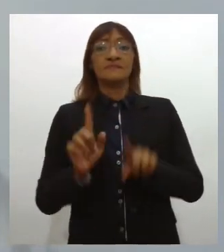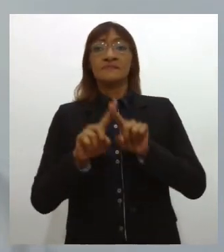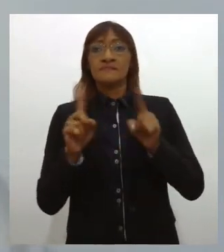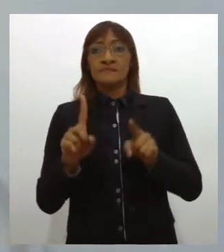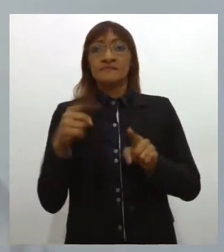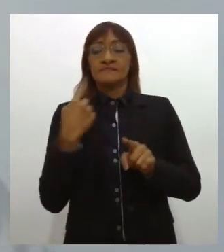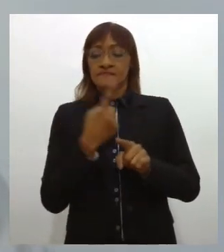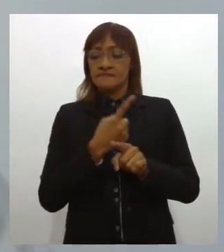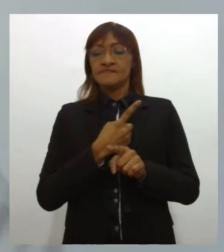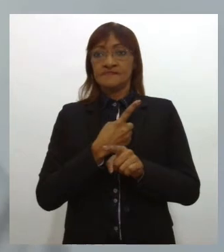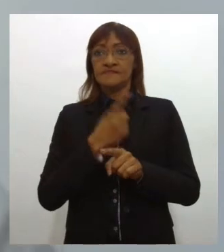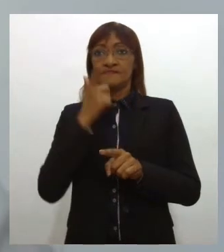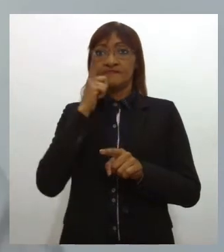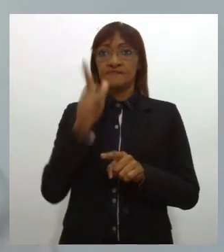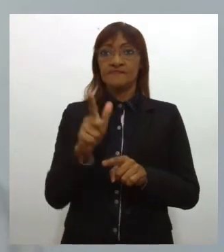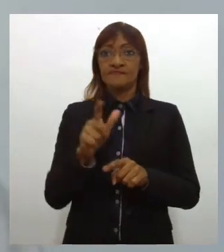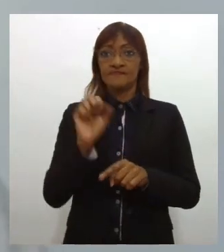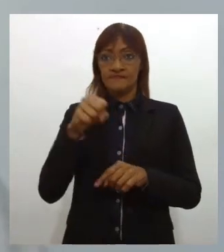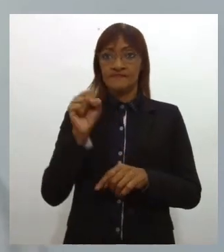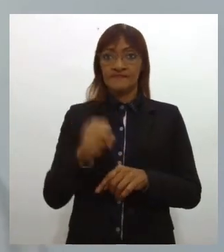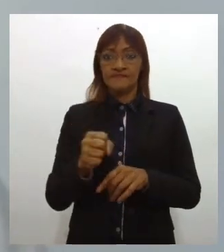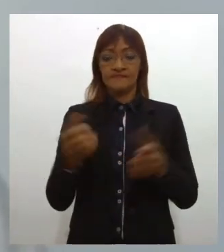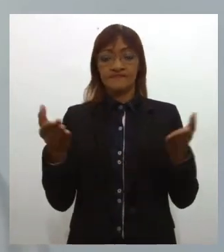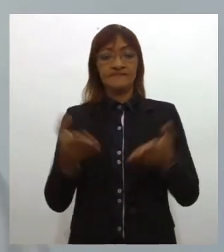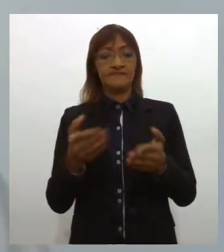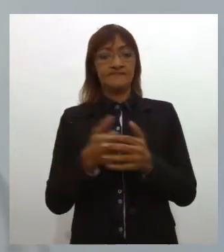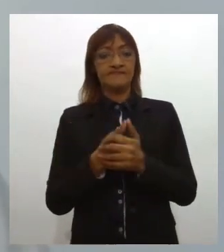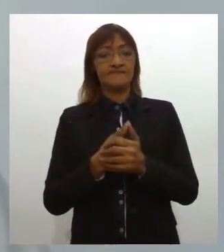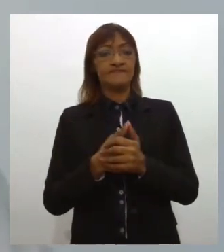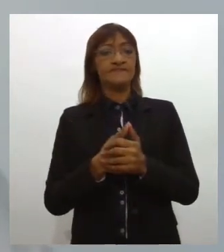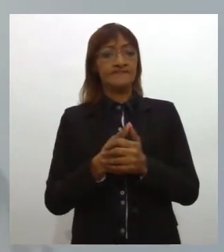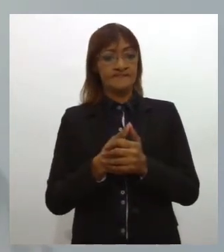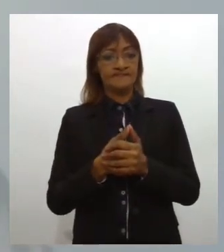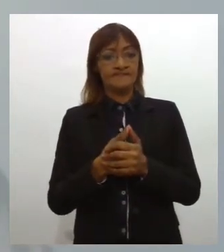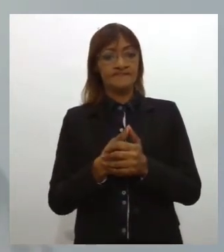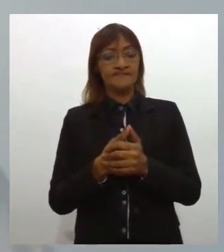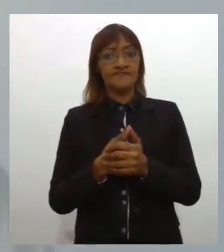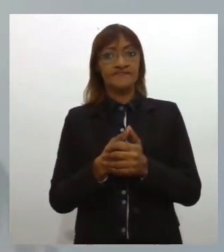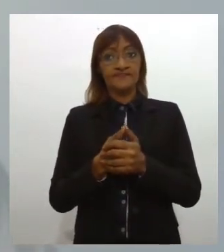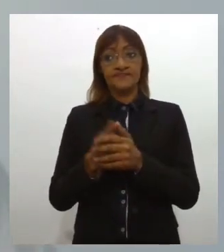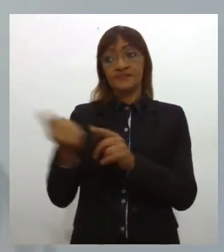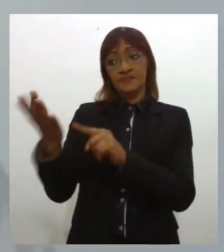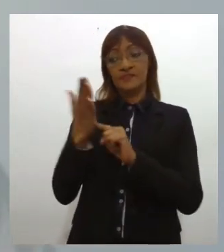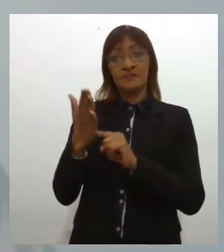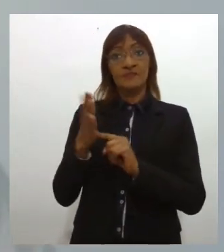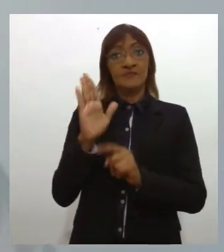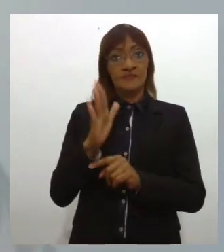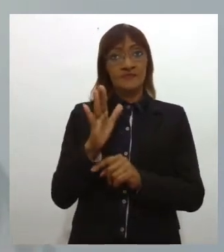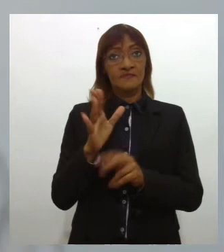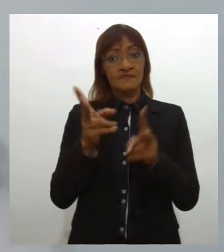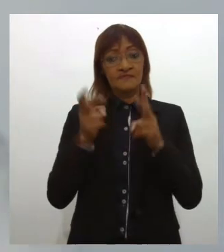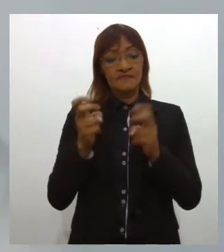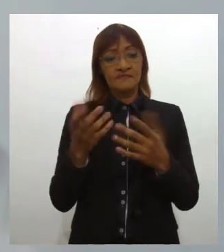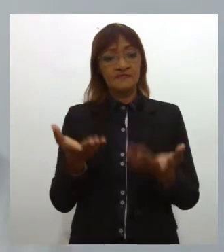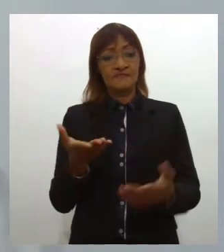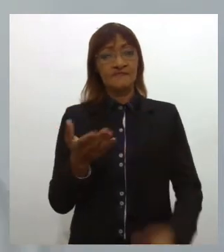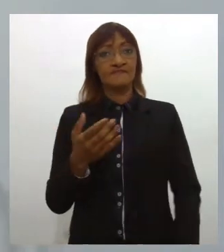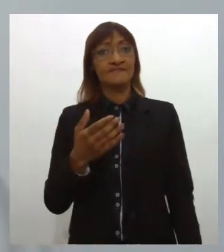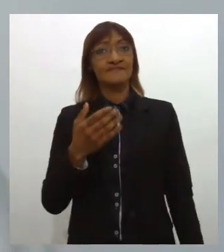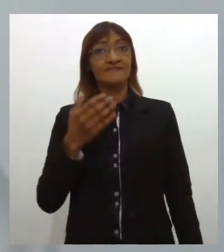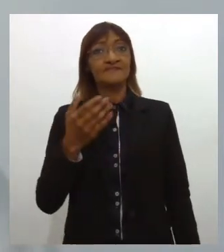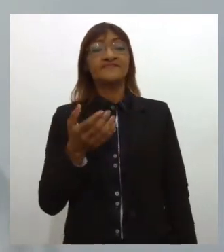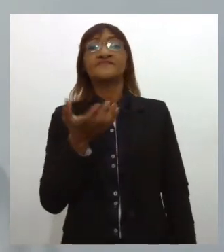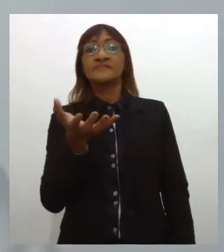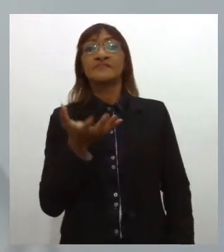conseguimos trazer um bom resultado para Sergipe, pelo menos é o que o documento nos apresenta. E eu gostaria muito de reforçar